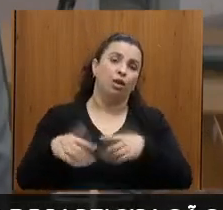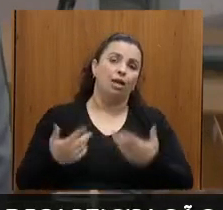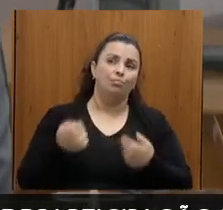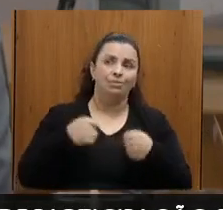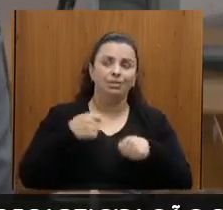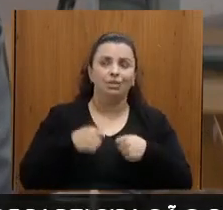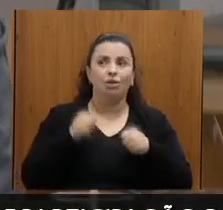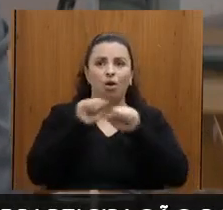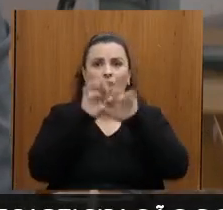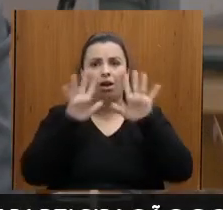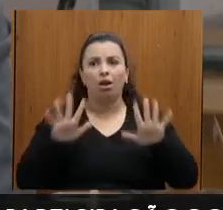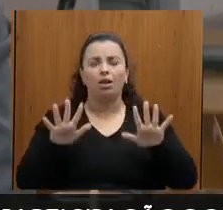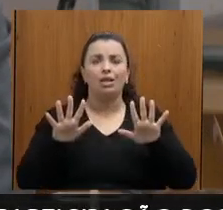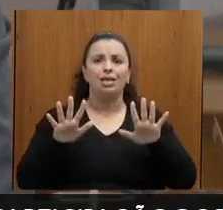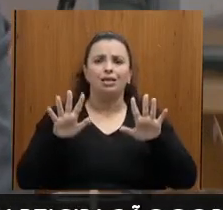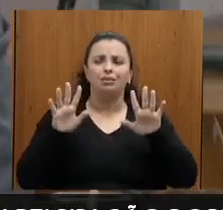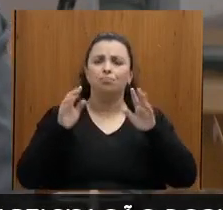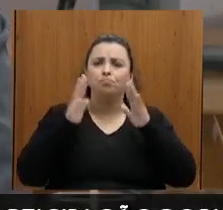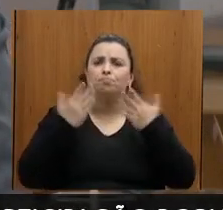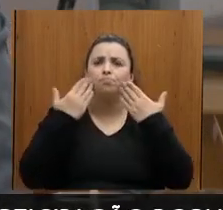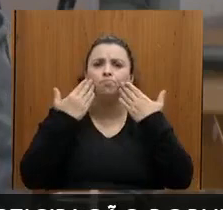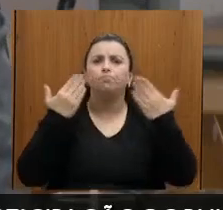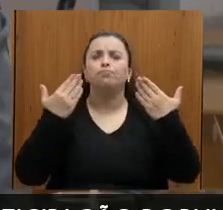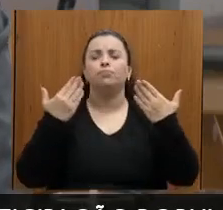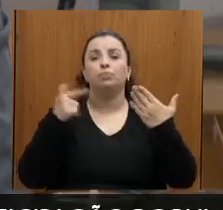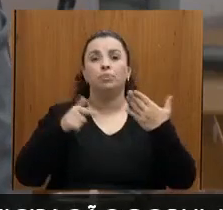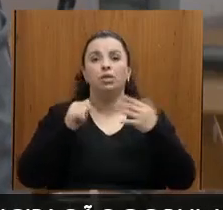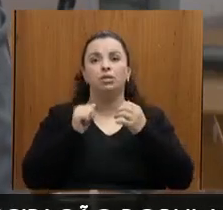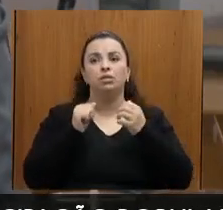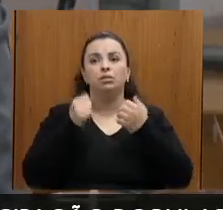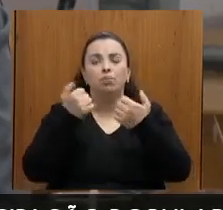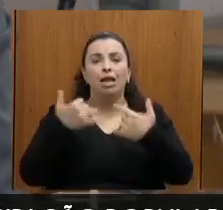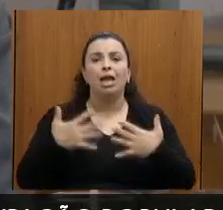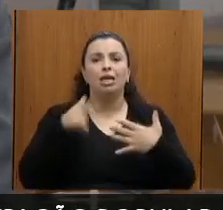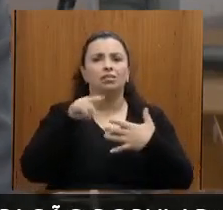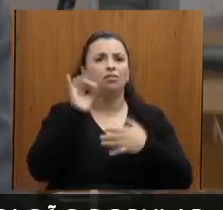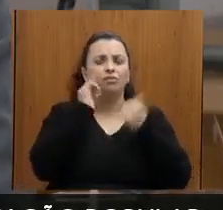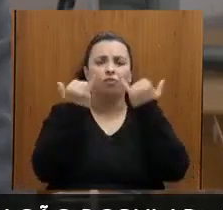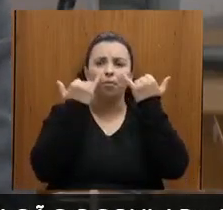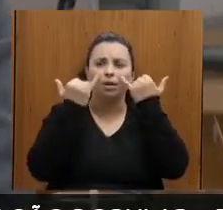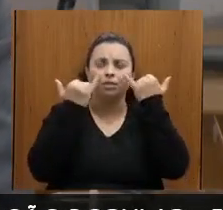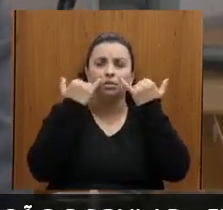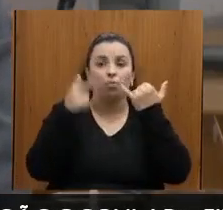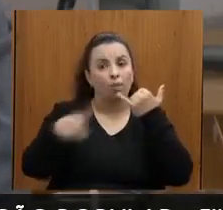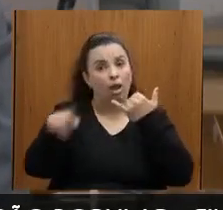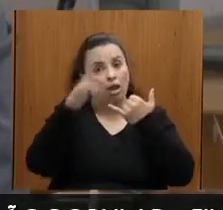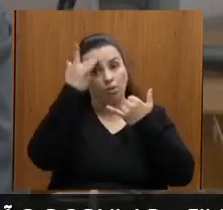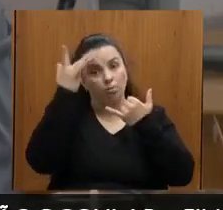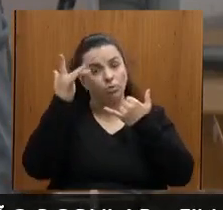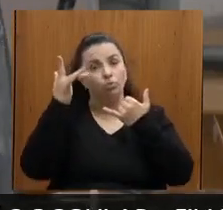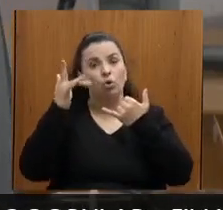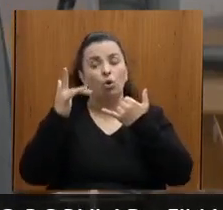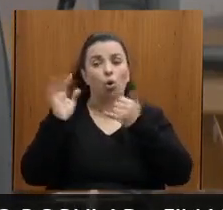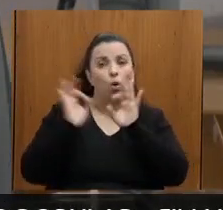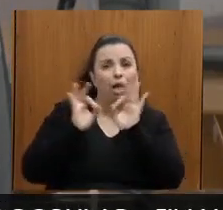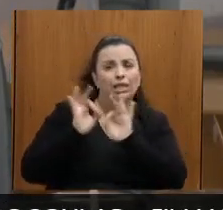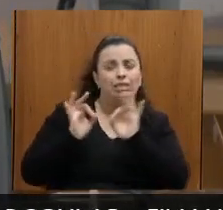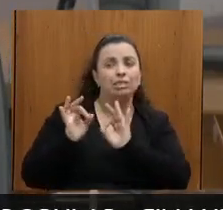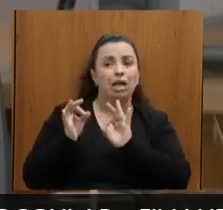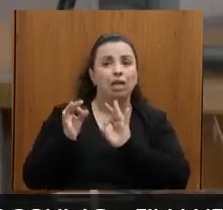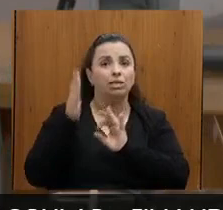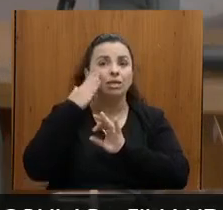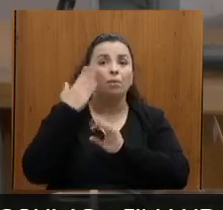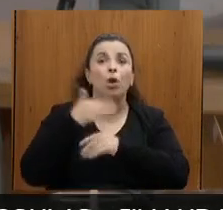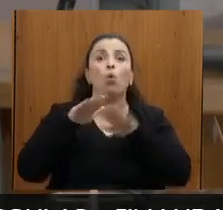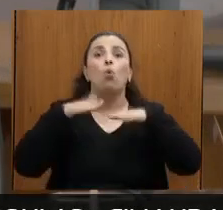uma transparência na hora de informar esse dado, para o servidor poder se organizar e poder estabelecer a sua expectativa. Inclusive,